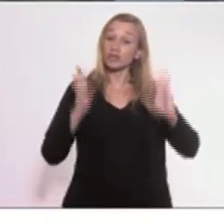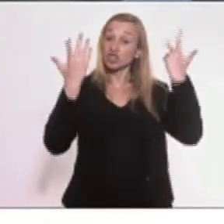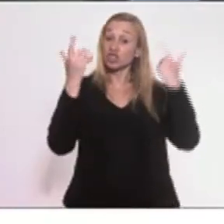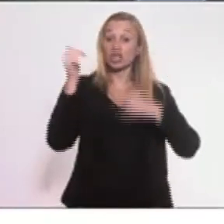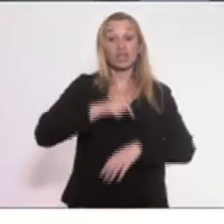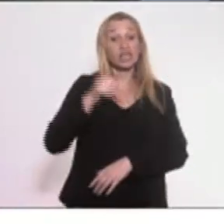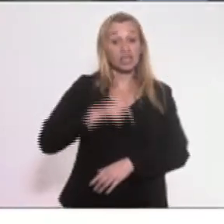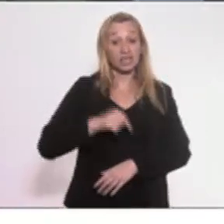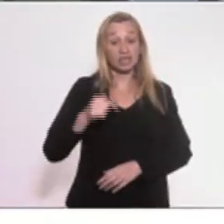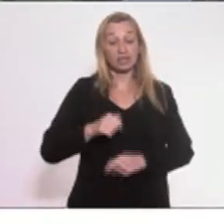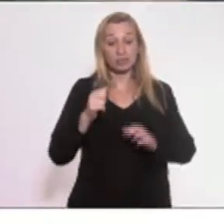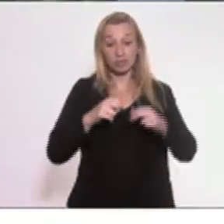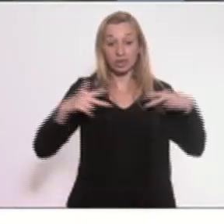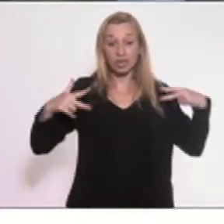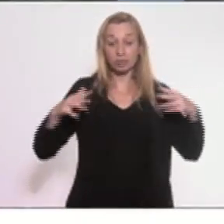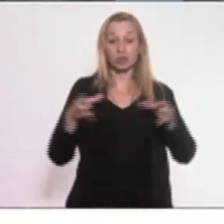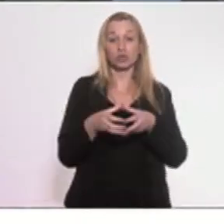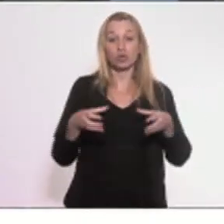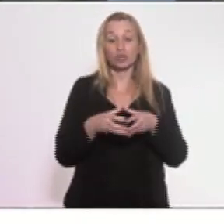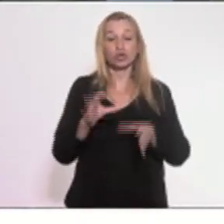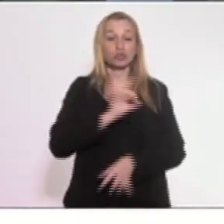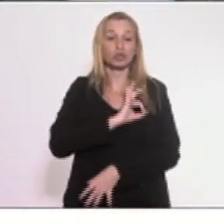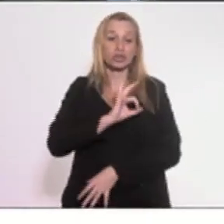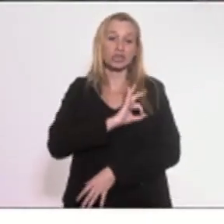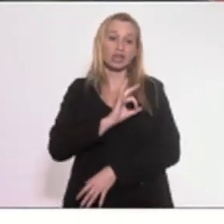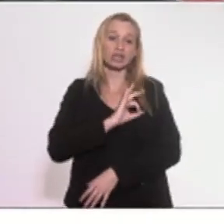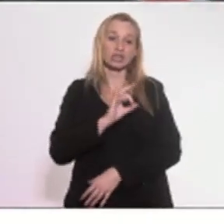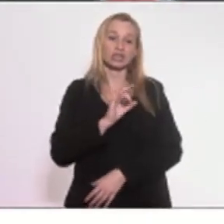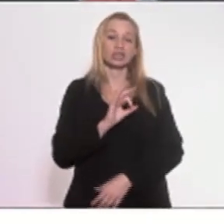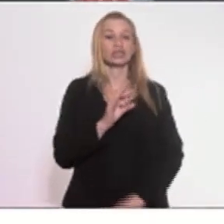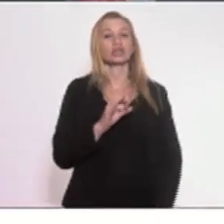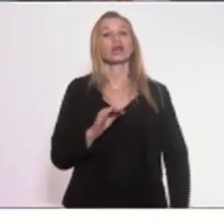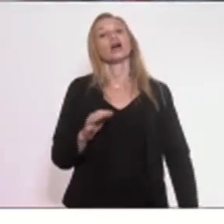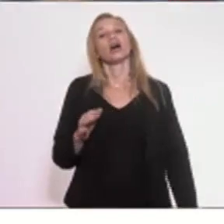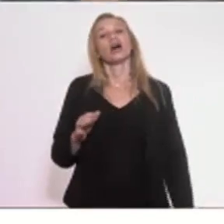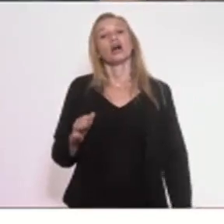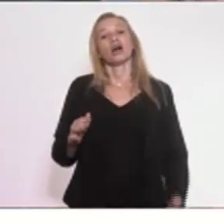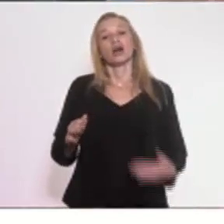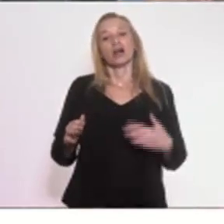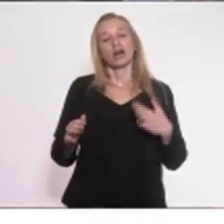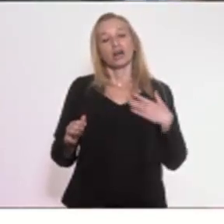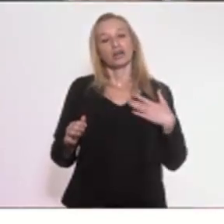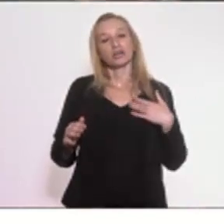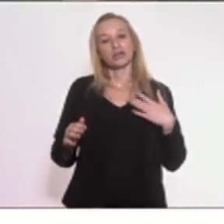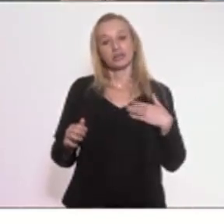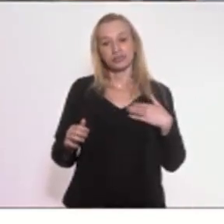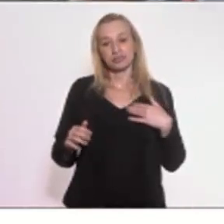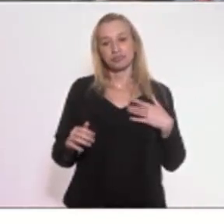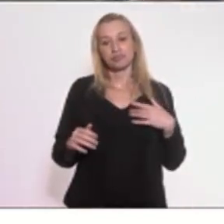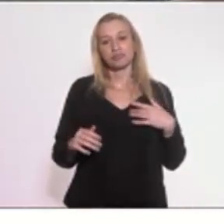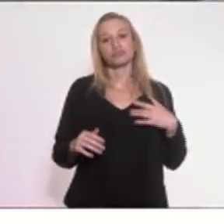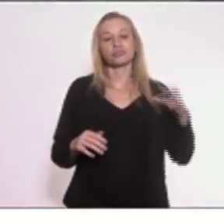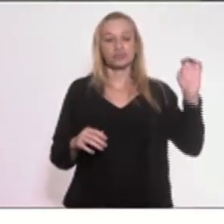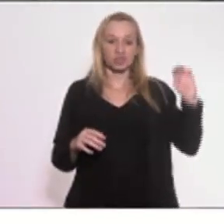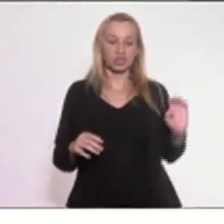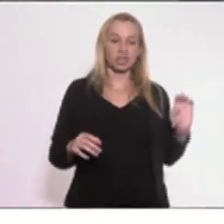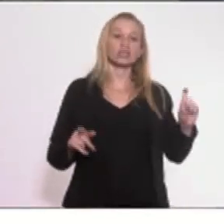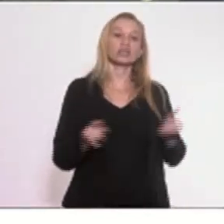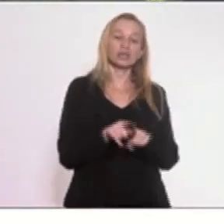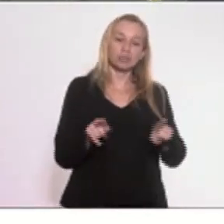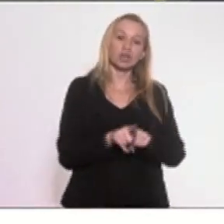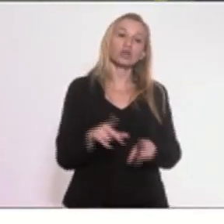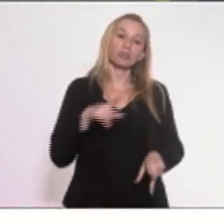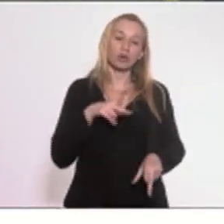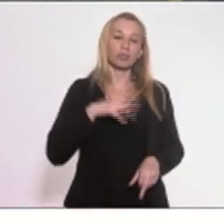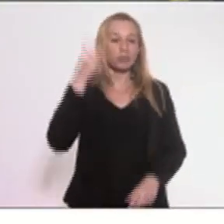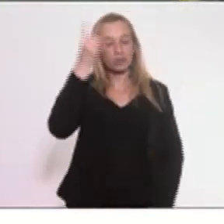no plenário por um grupo de policiais que estava à minha esquerda e até pelo próprio deputado.